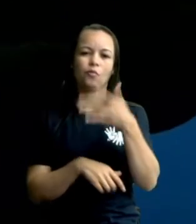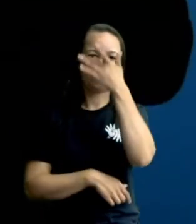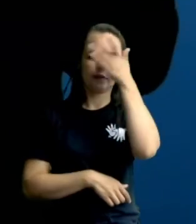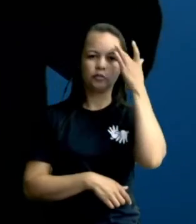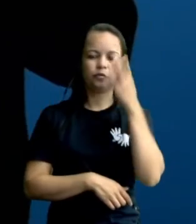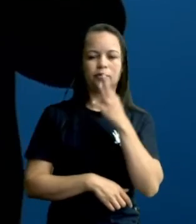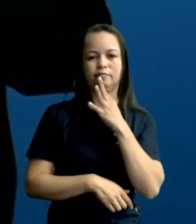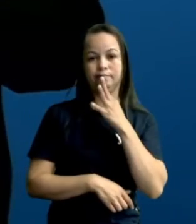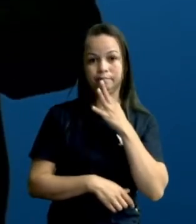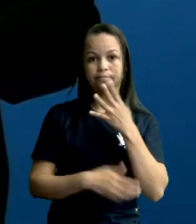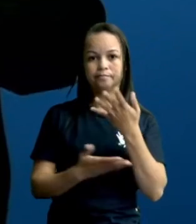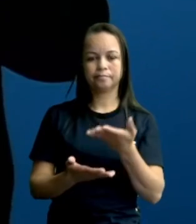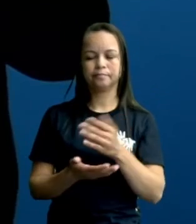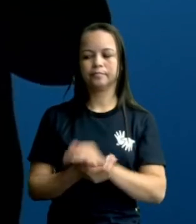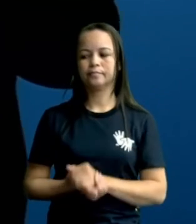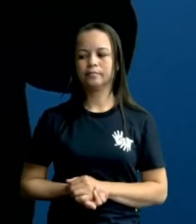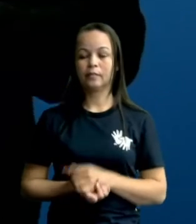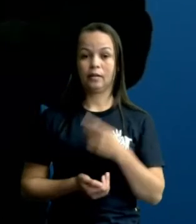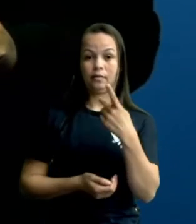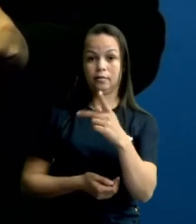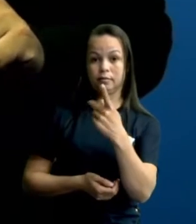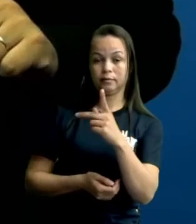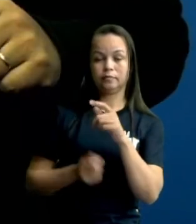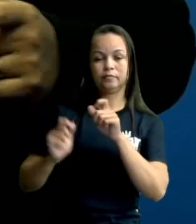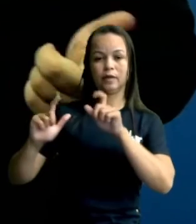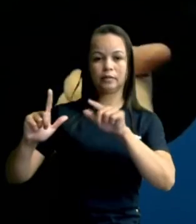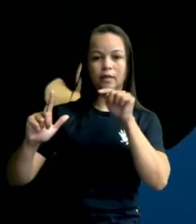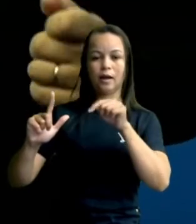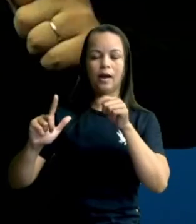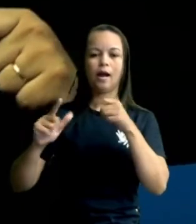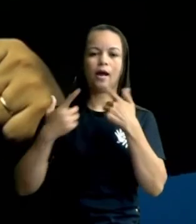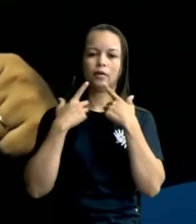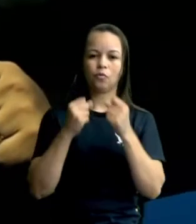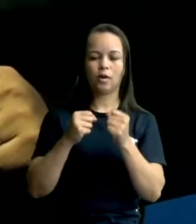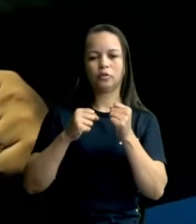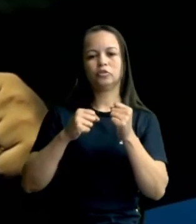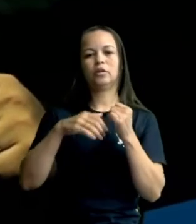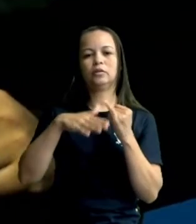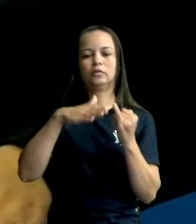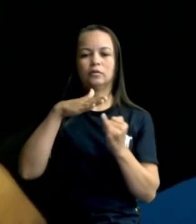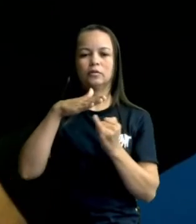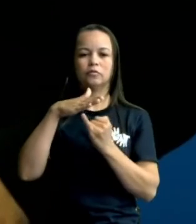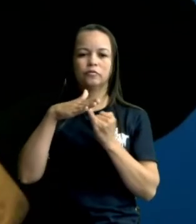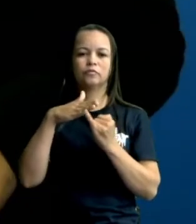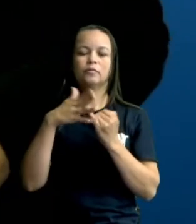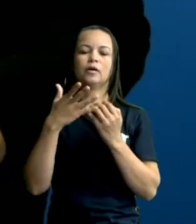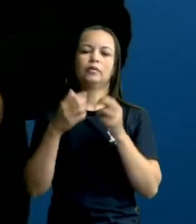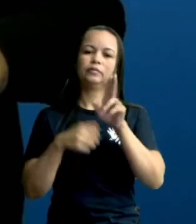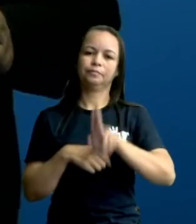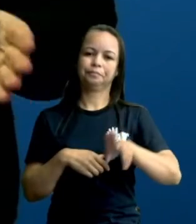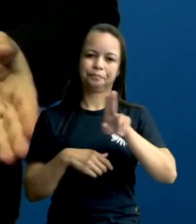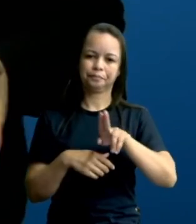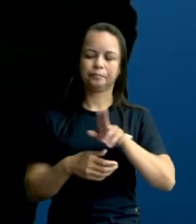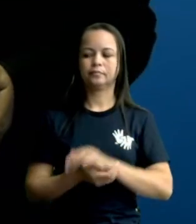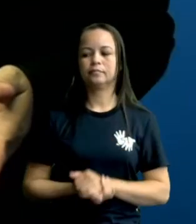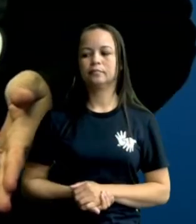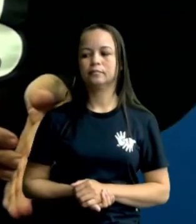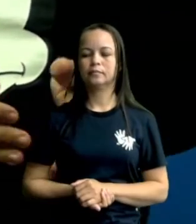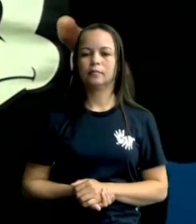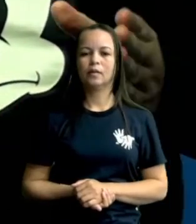bom? Nesse fato, a linguagem formal, ela vai ser utilizada, tá bom?